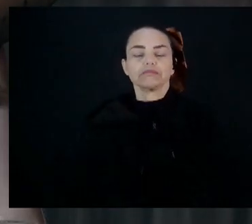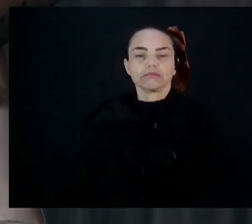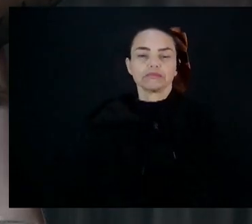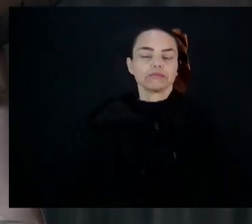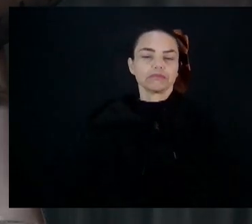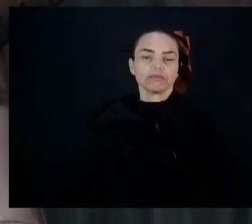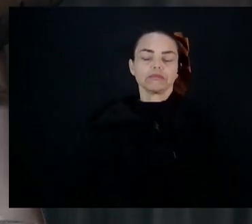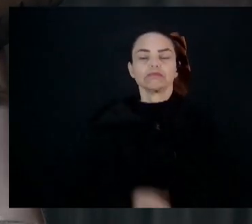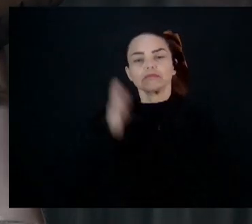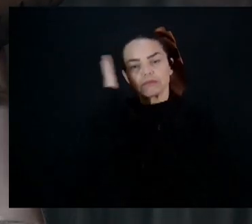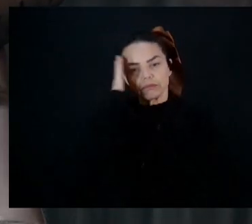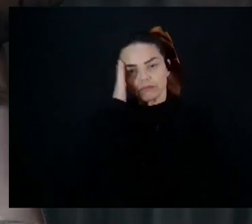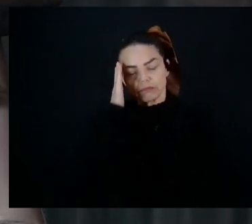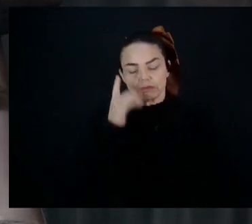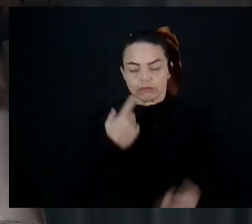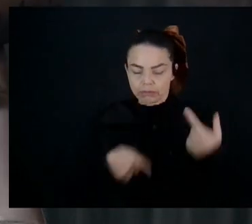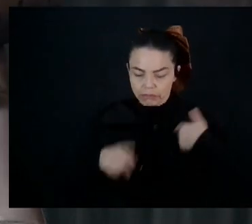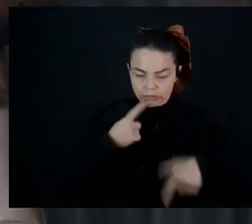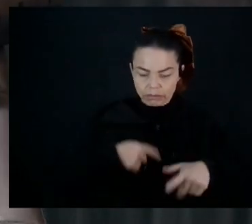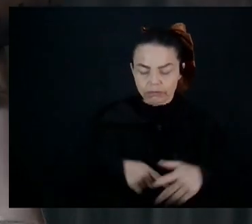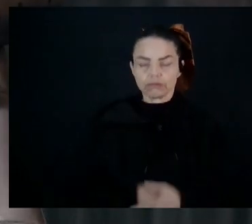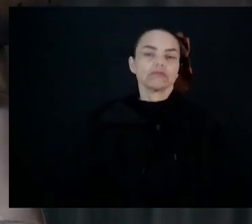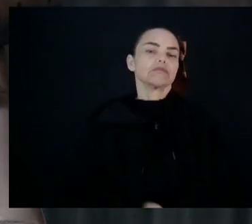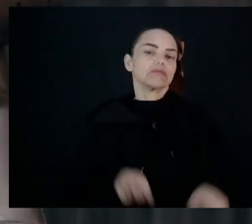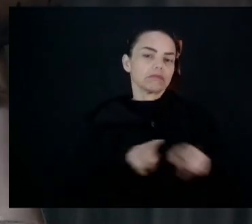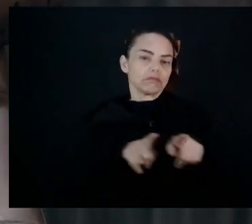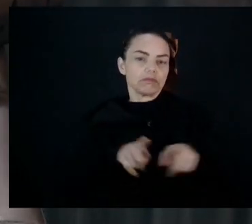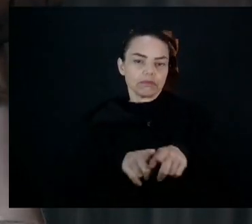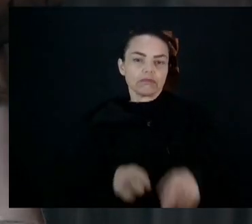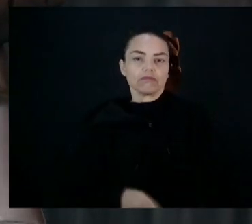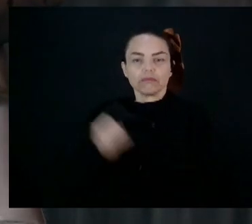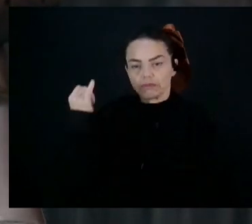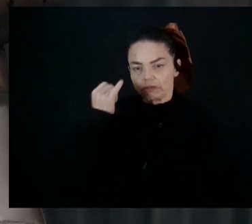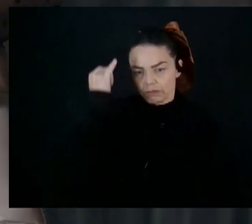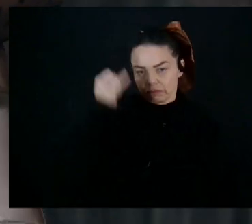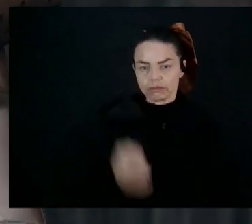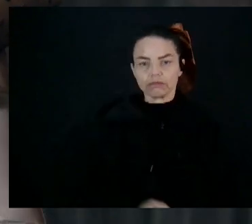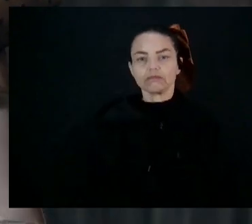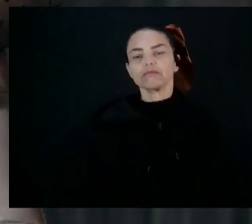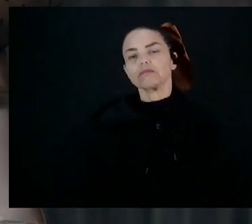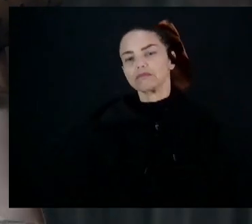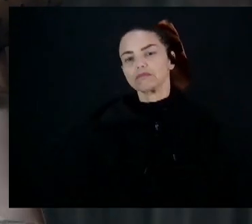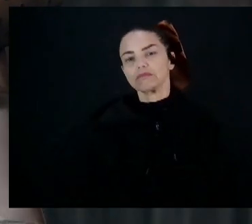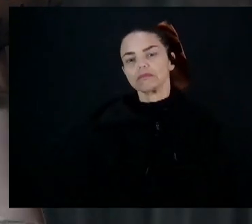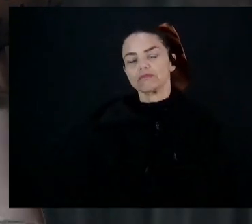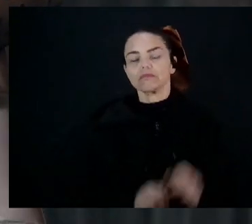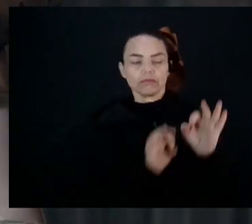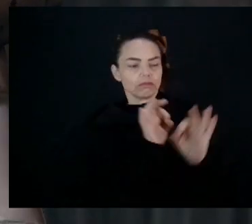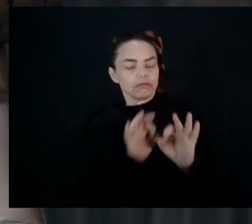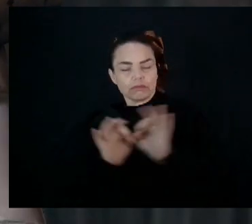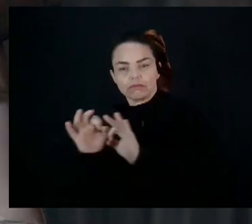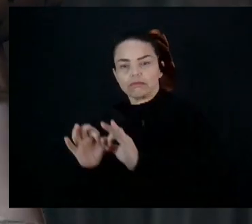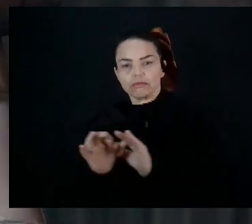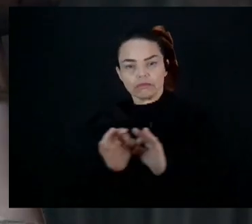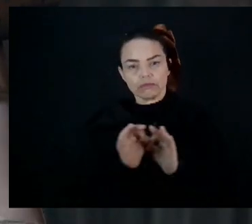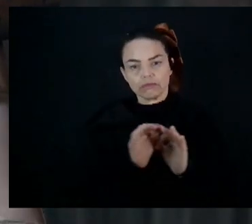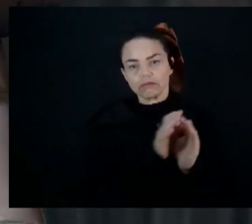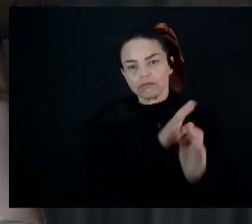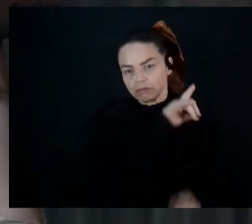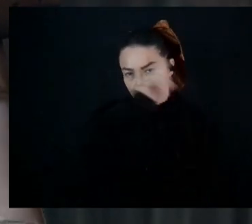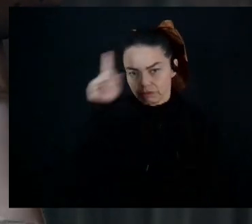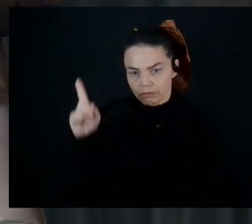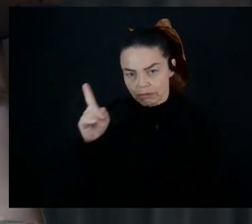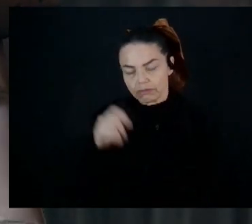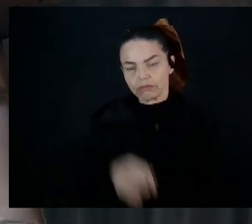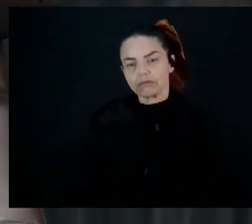entender o seu funcionamento biológico também é muito importante para você se organizar durante o dia, né? E